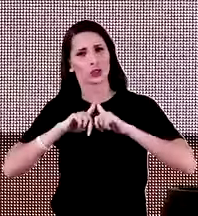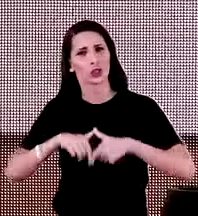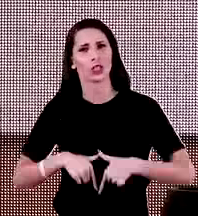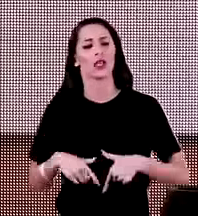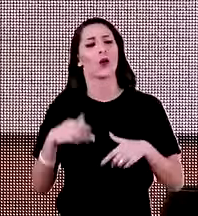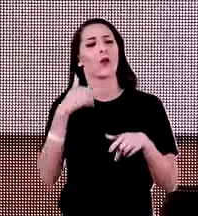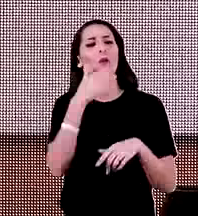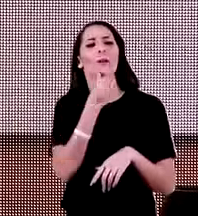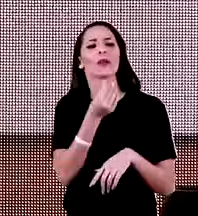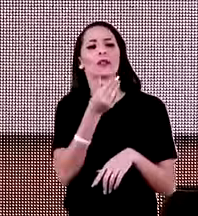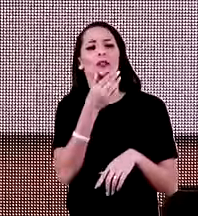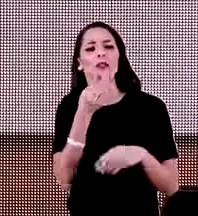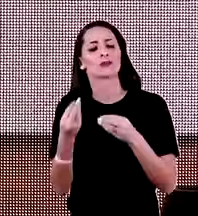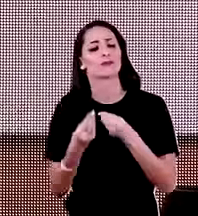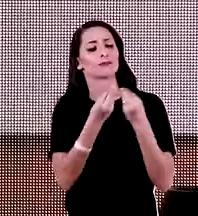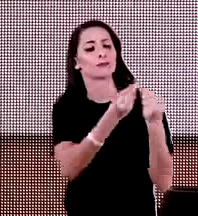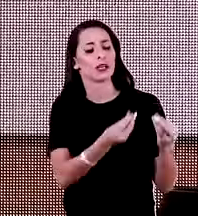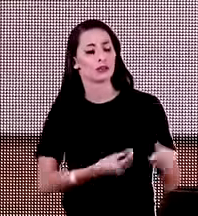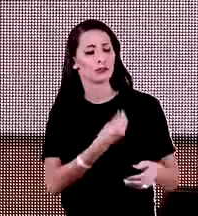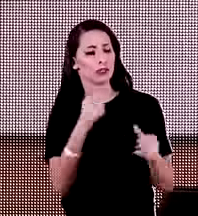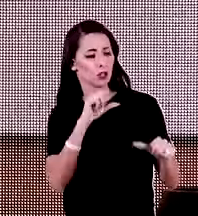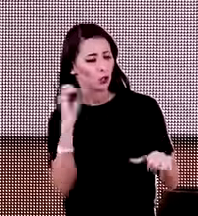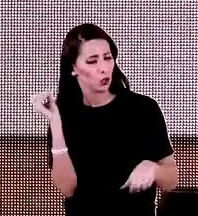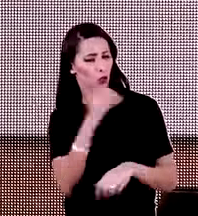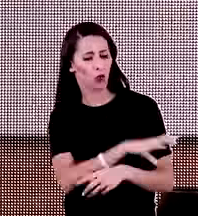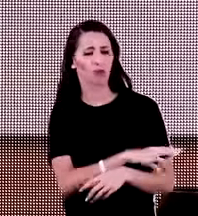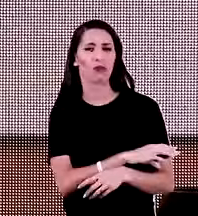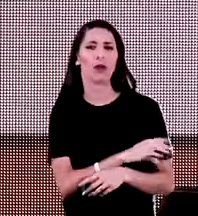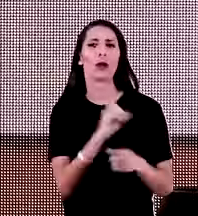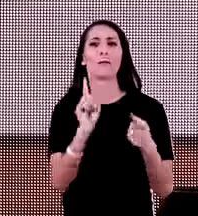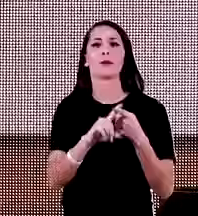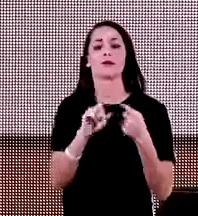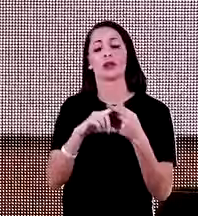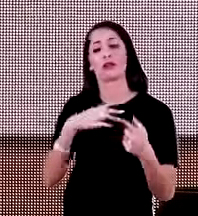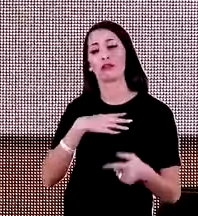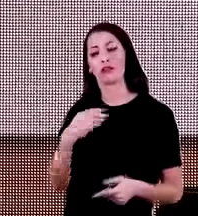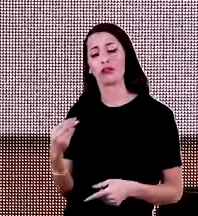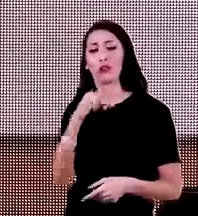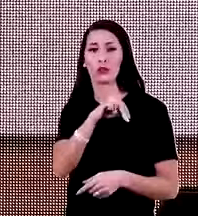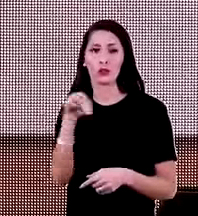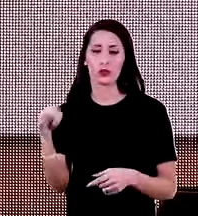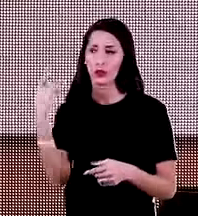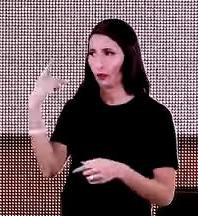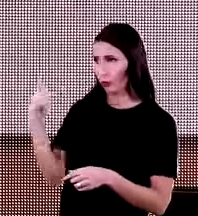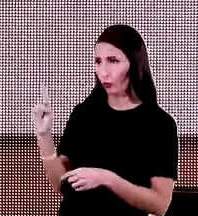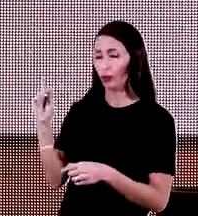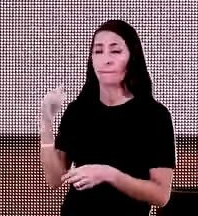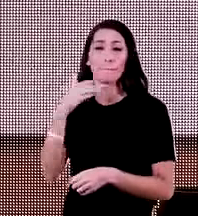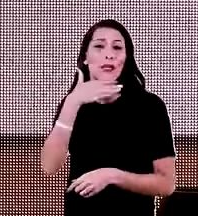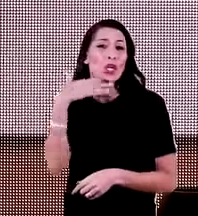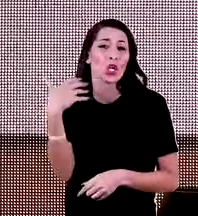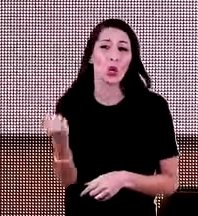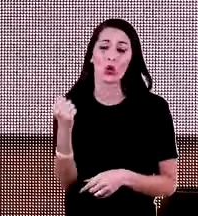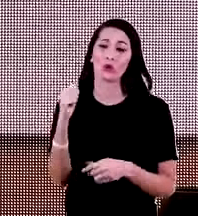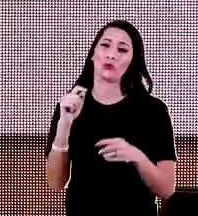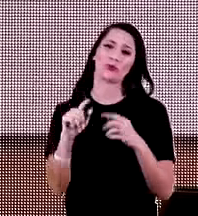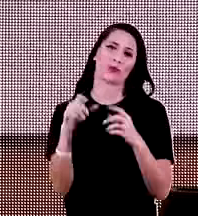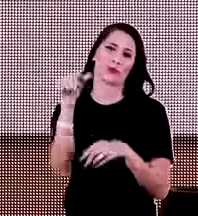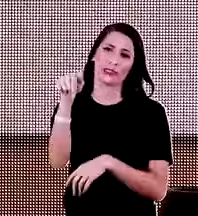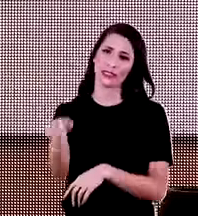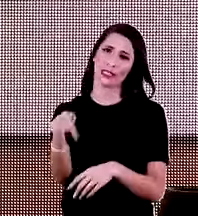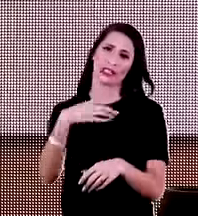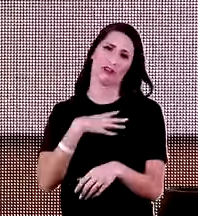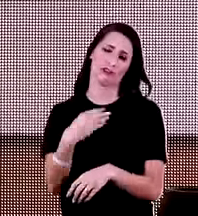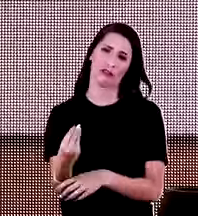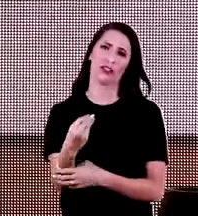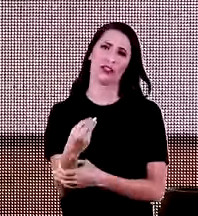na velhice, pois é filho da sua nora, que a ama e que é melhor do que 7 filhos. Gente, que coisa